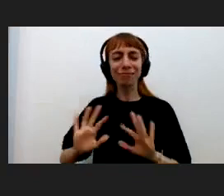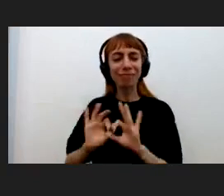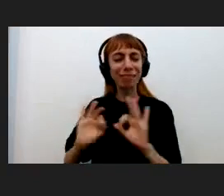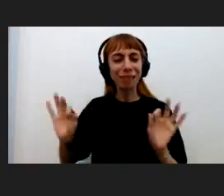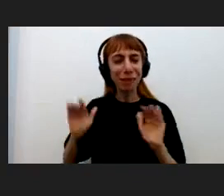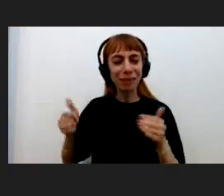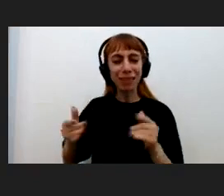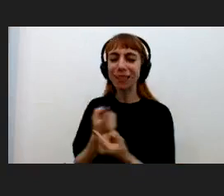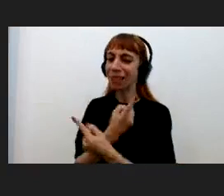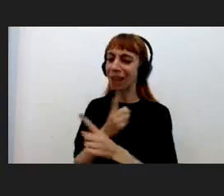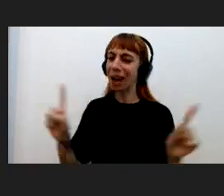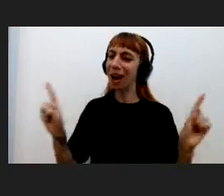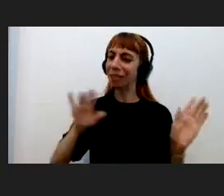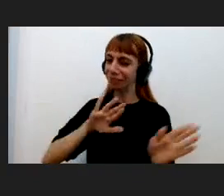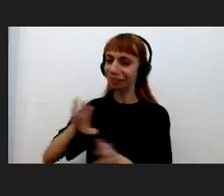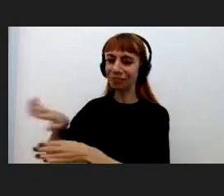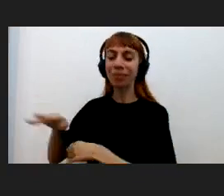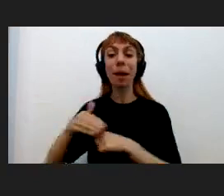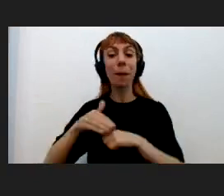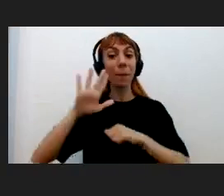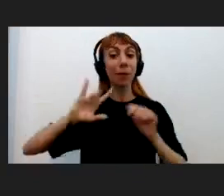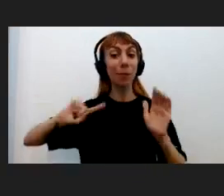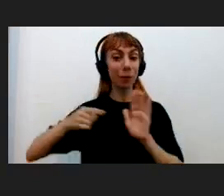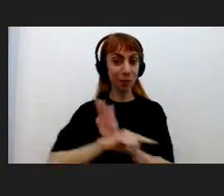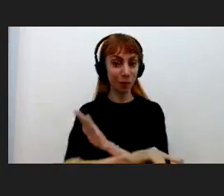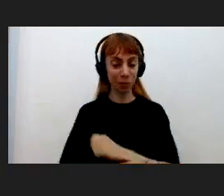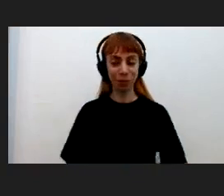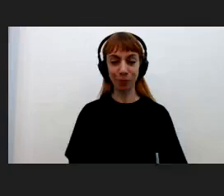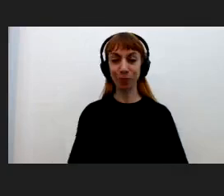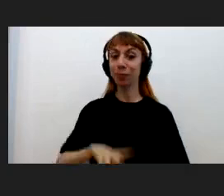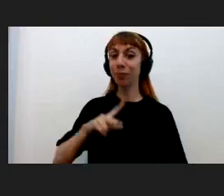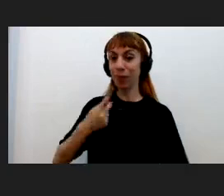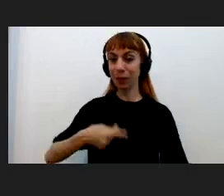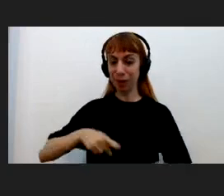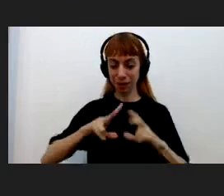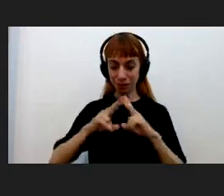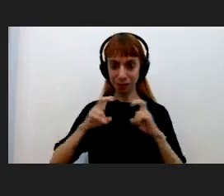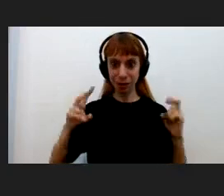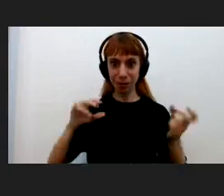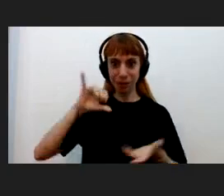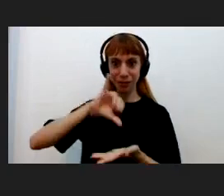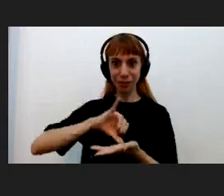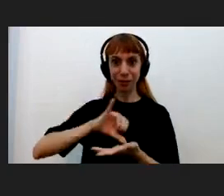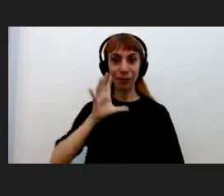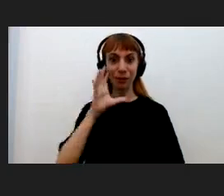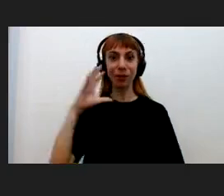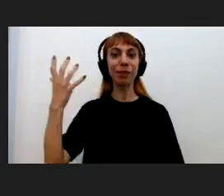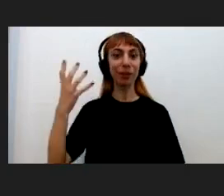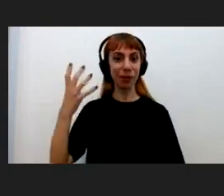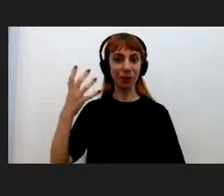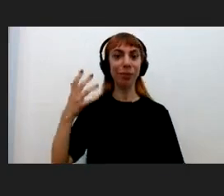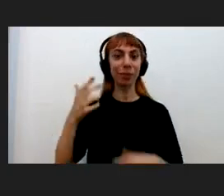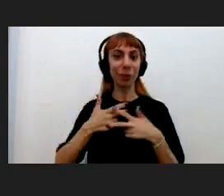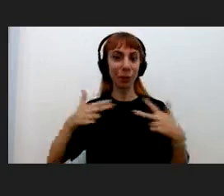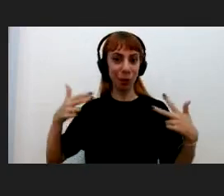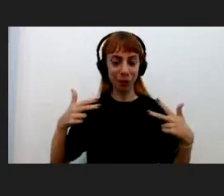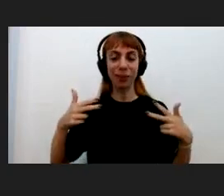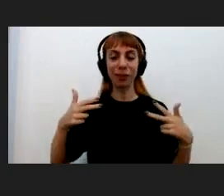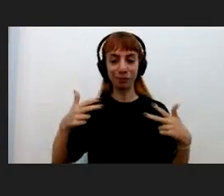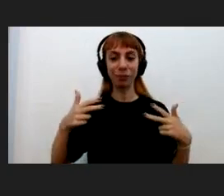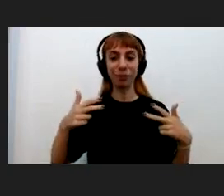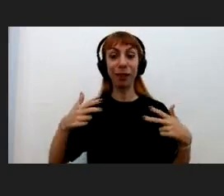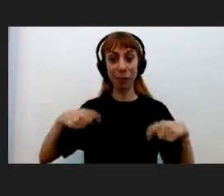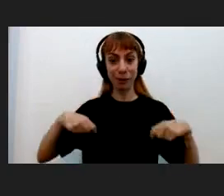Florianópolis. Um registro que me chamou muita atenção, porque na época ele encostou muito no meu contexto de vida.